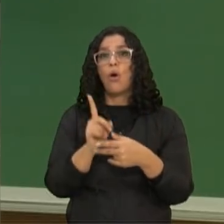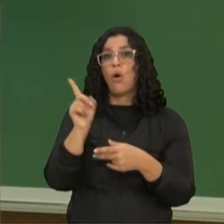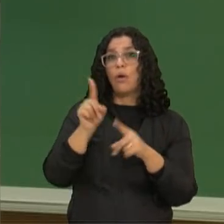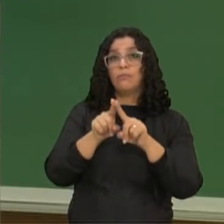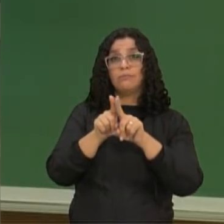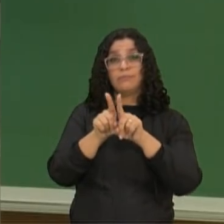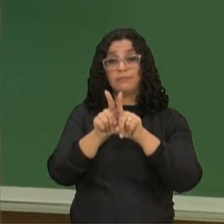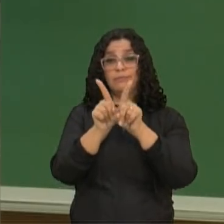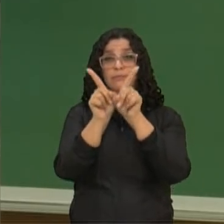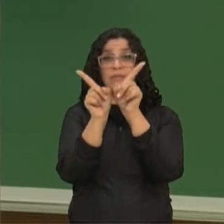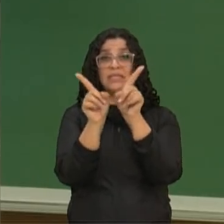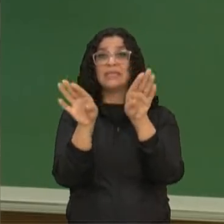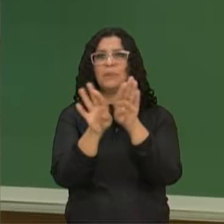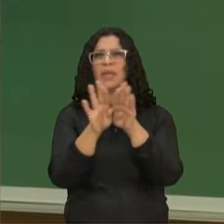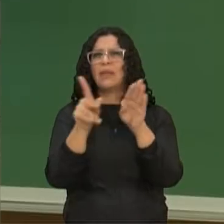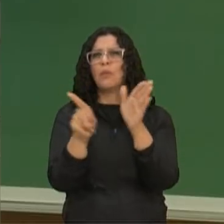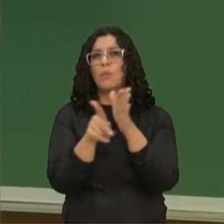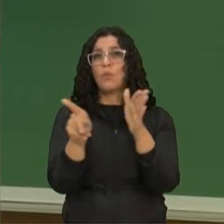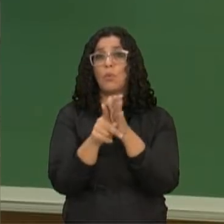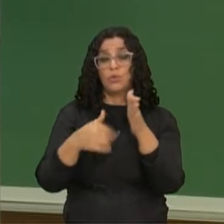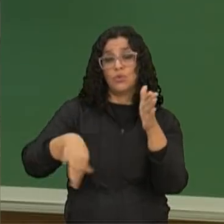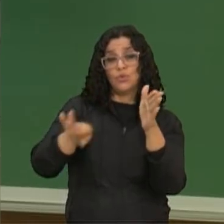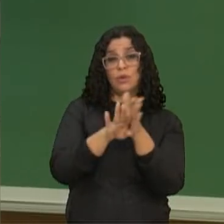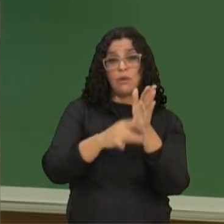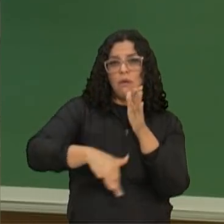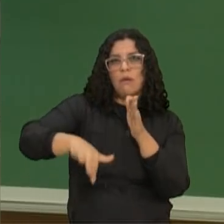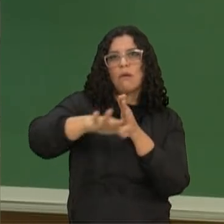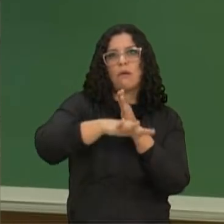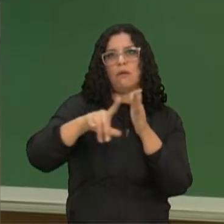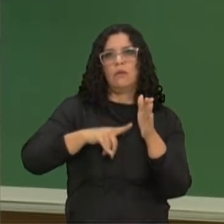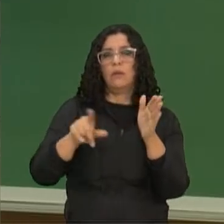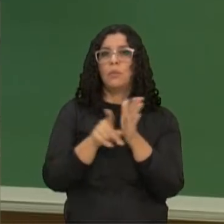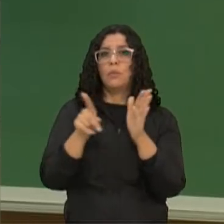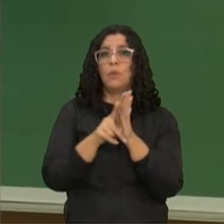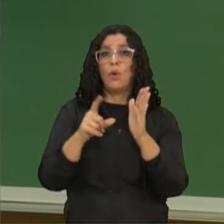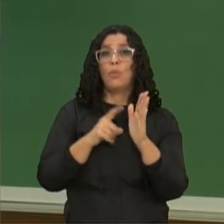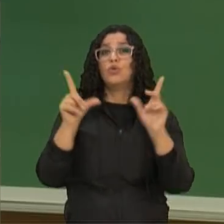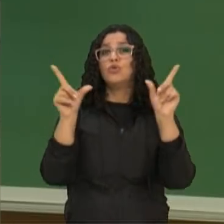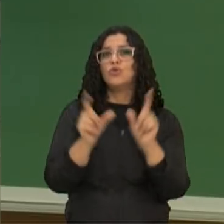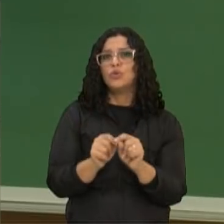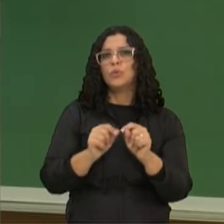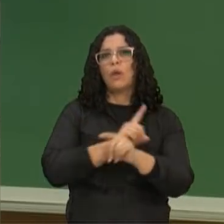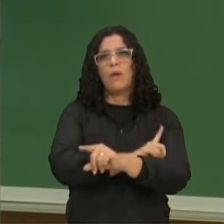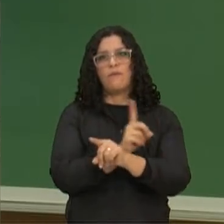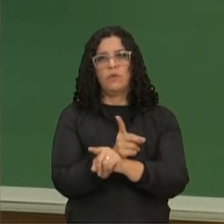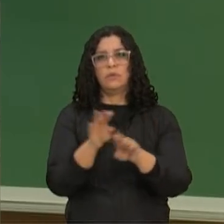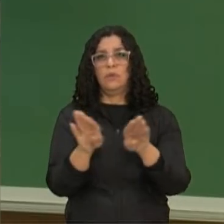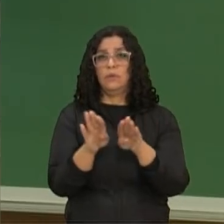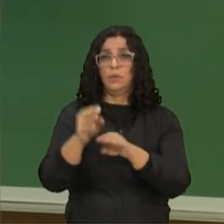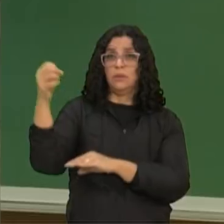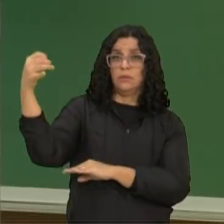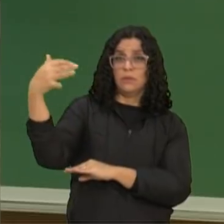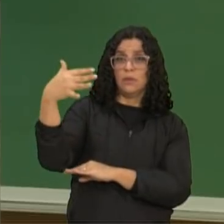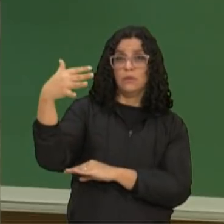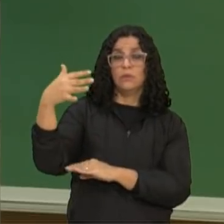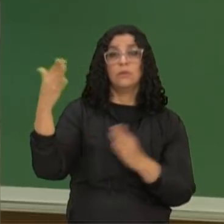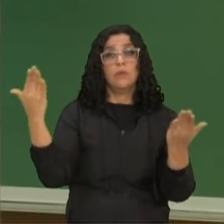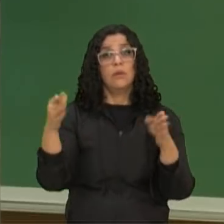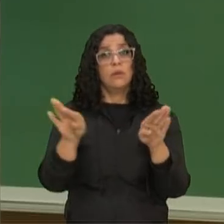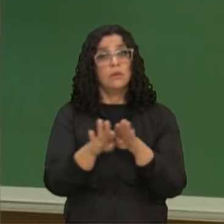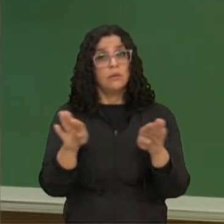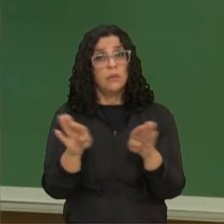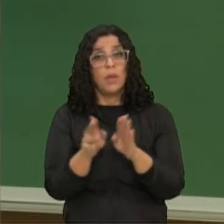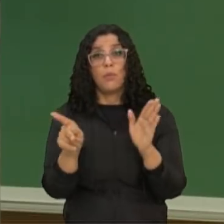da entrada, vindo do meio aonde você tem um índice de refração menor, e quando você avança para o meio onde o